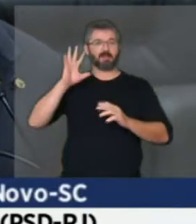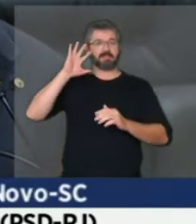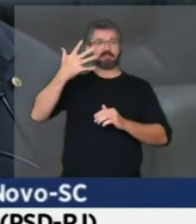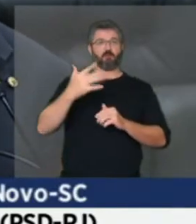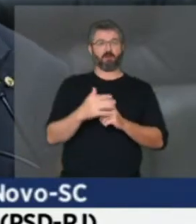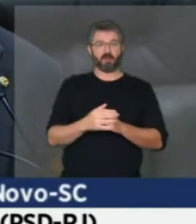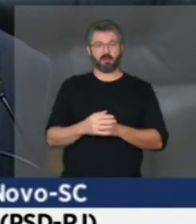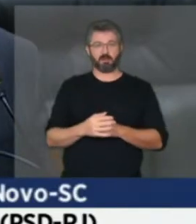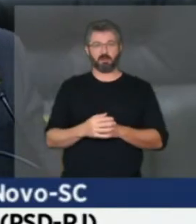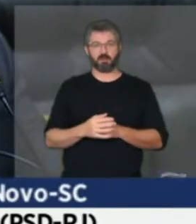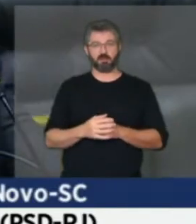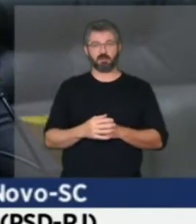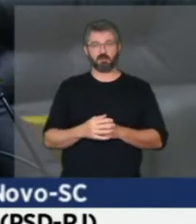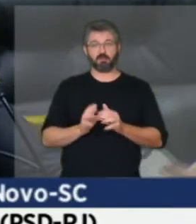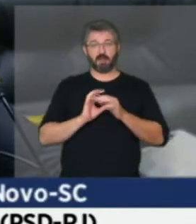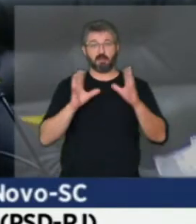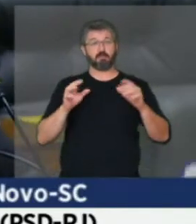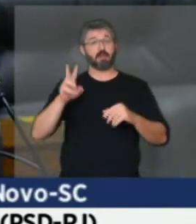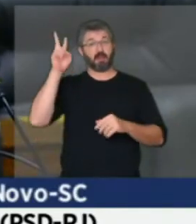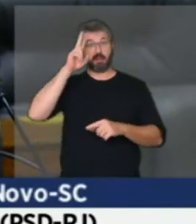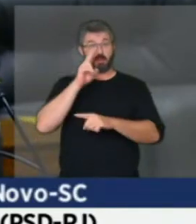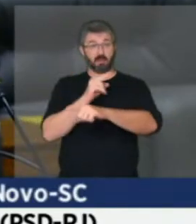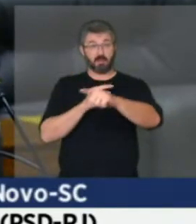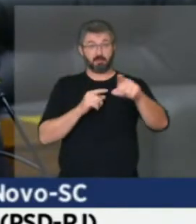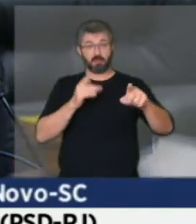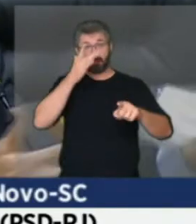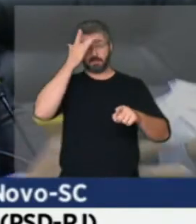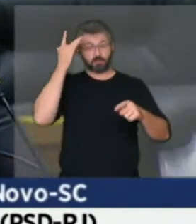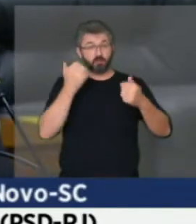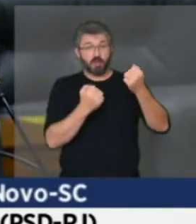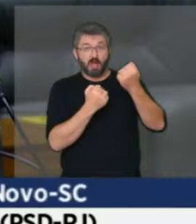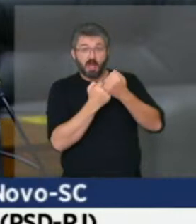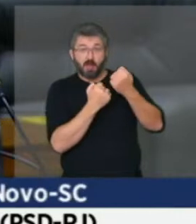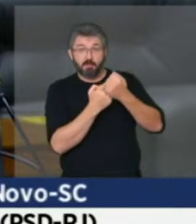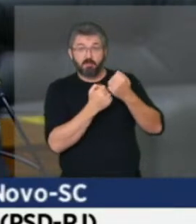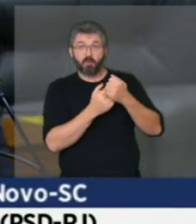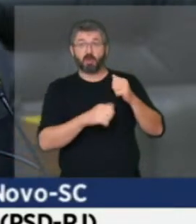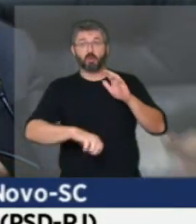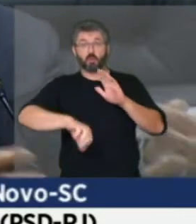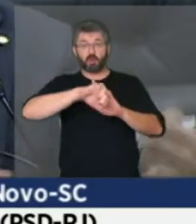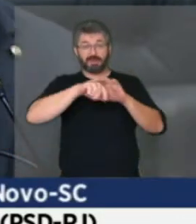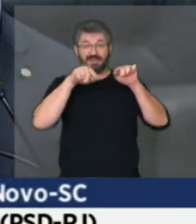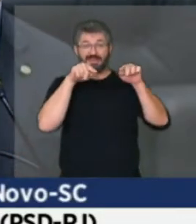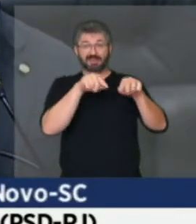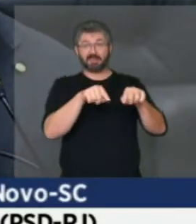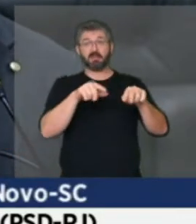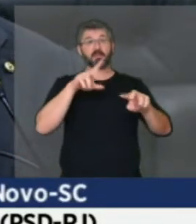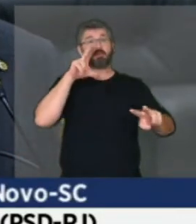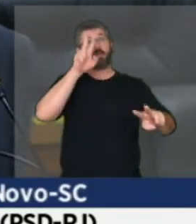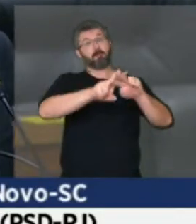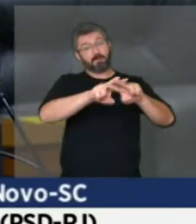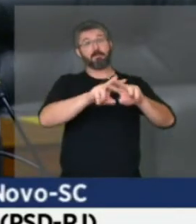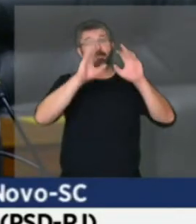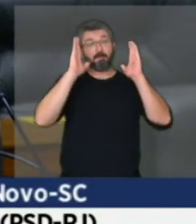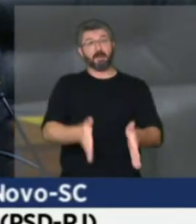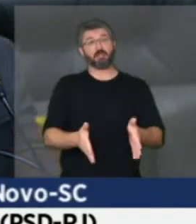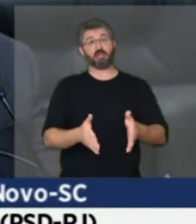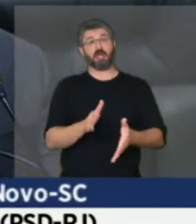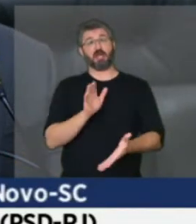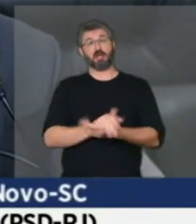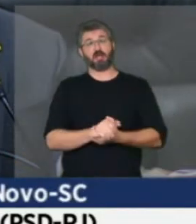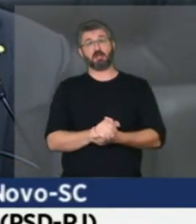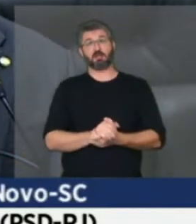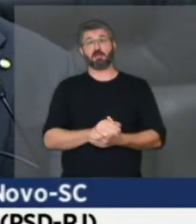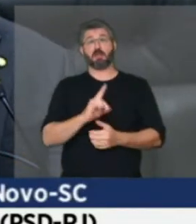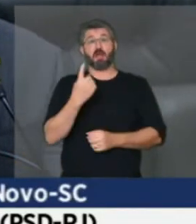os nobres pares que os comparsas do crime relacionado estão presos. Só não